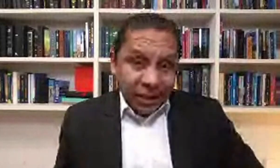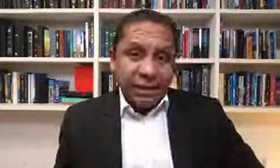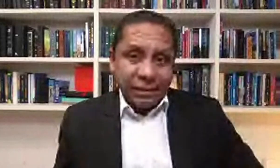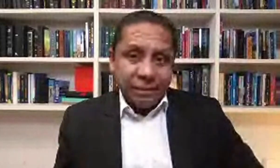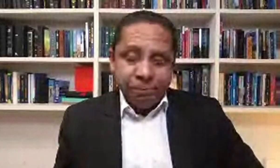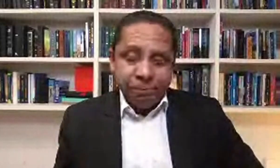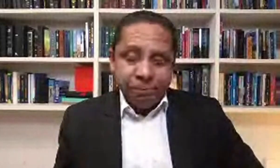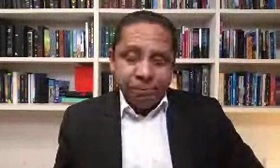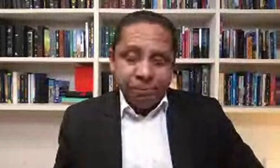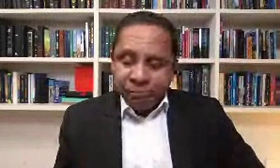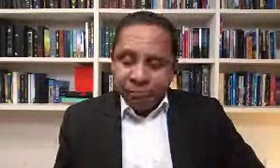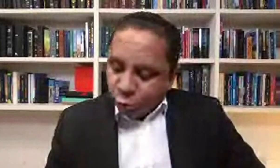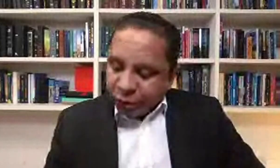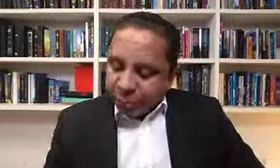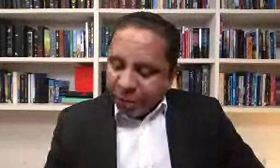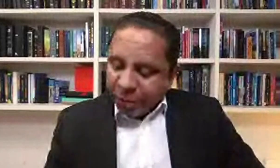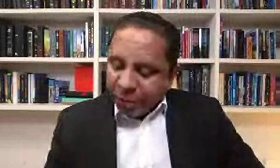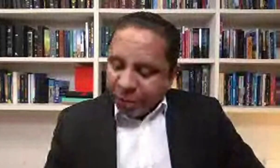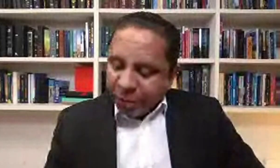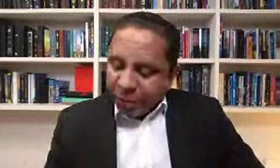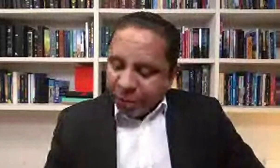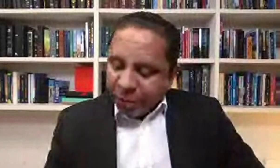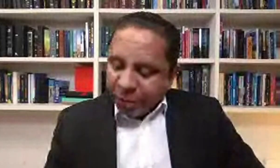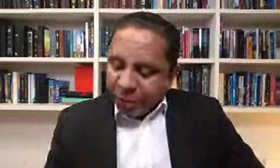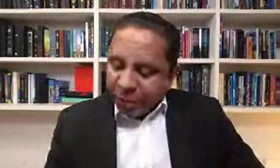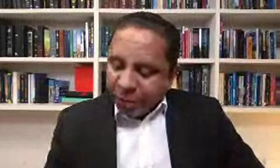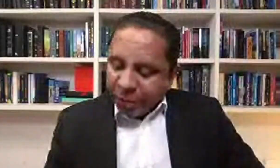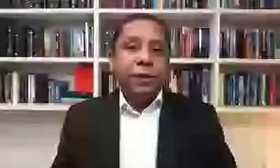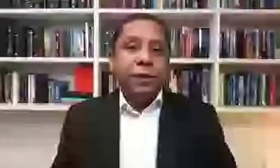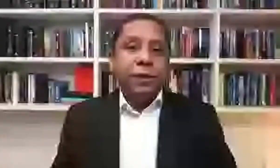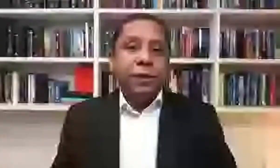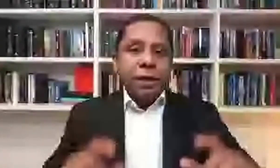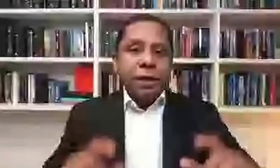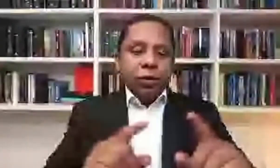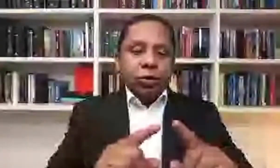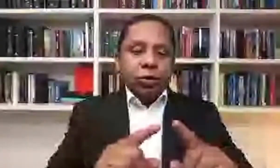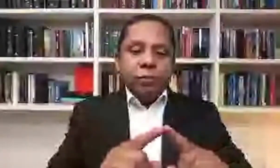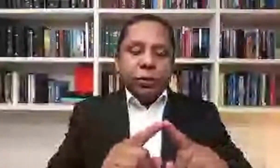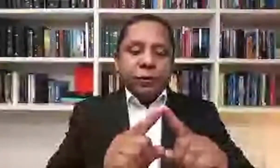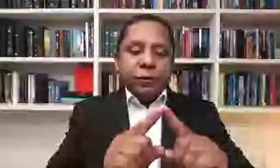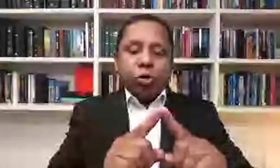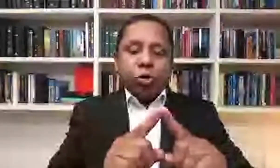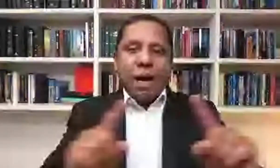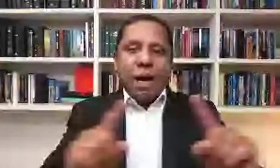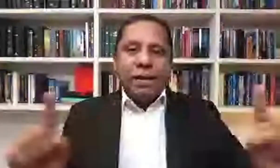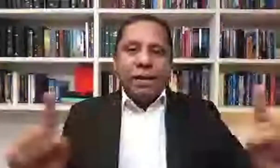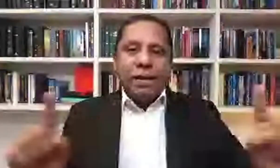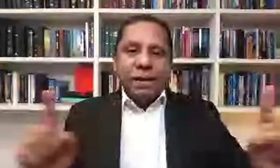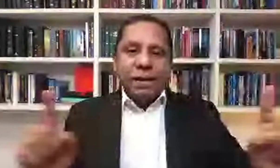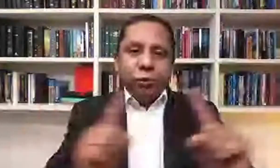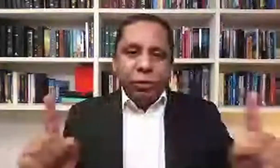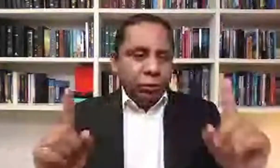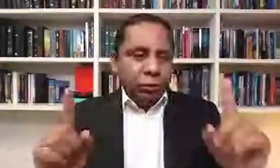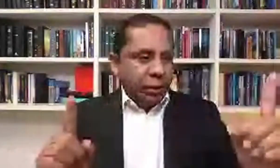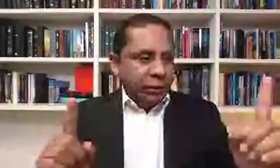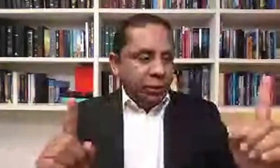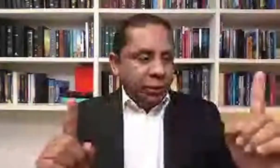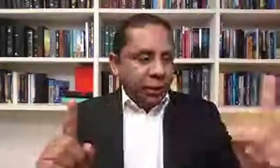coisas estranhas. E durante esse período de 538 a 1798, se você somar